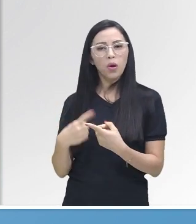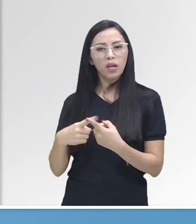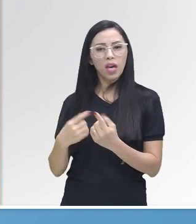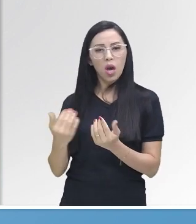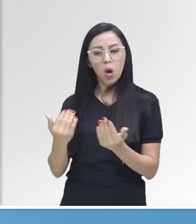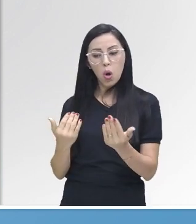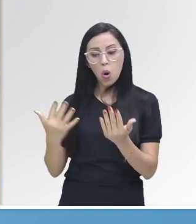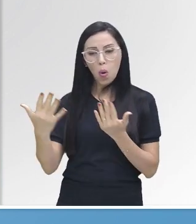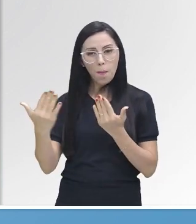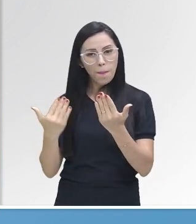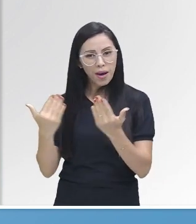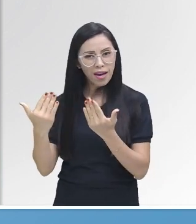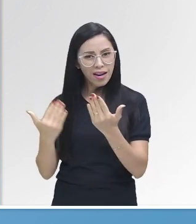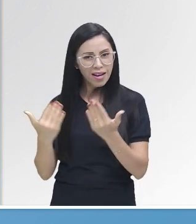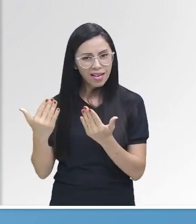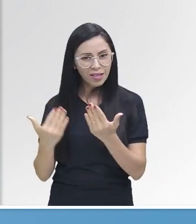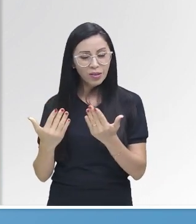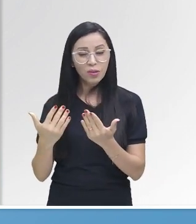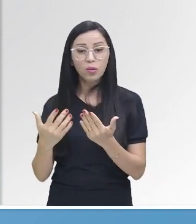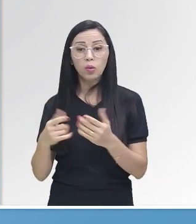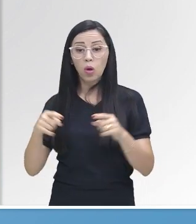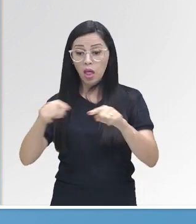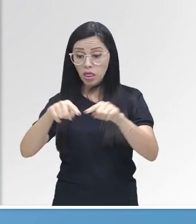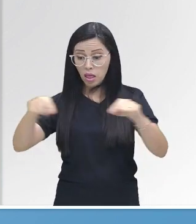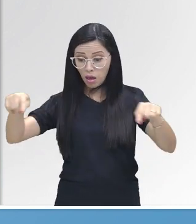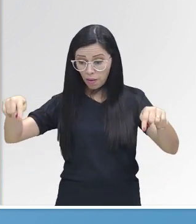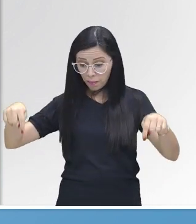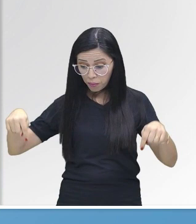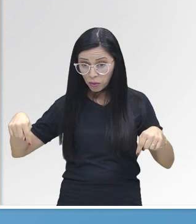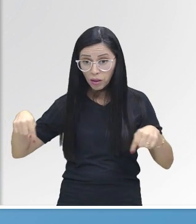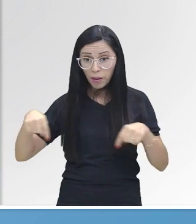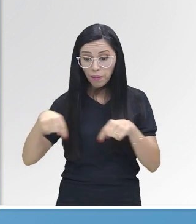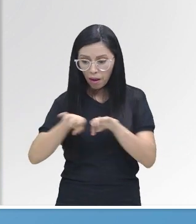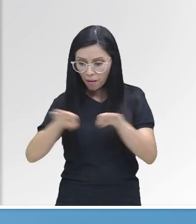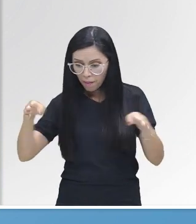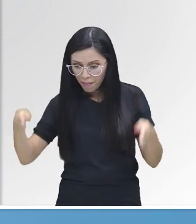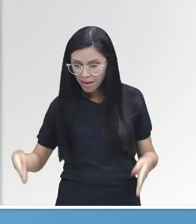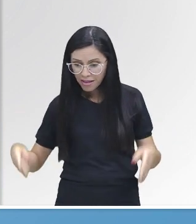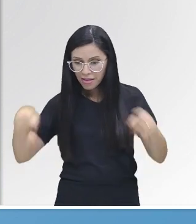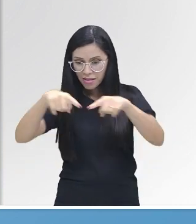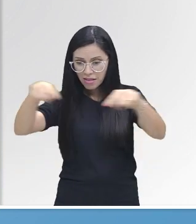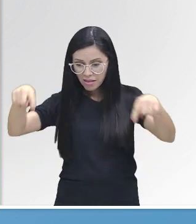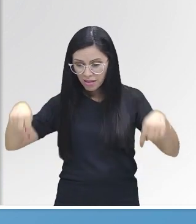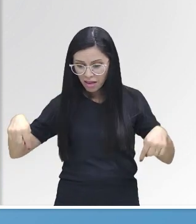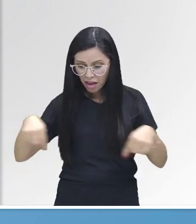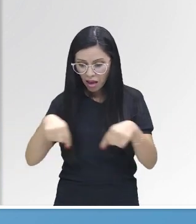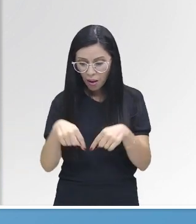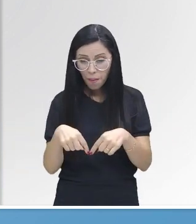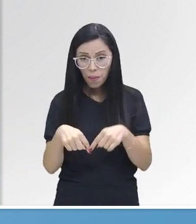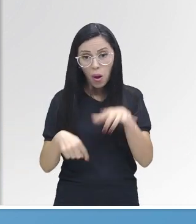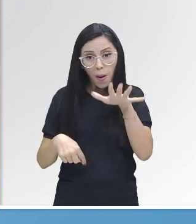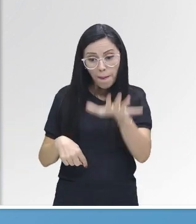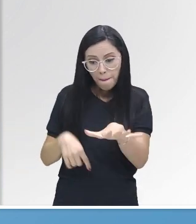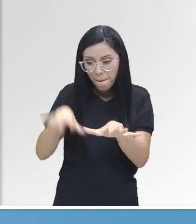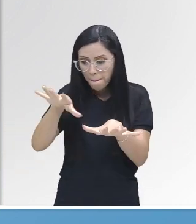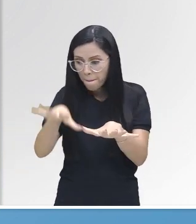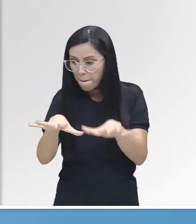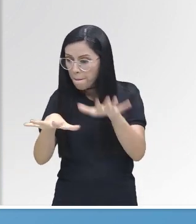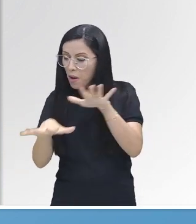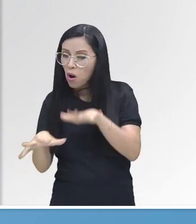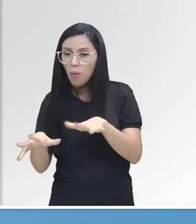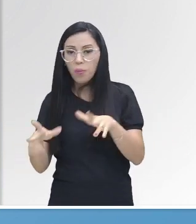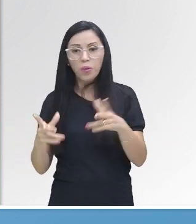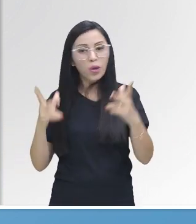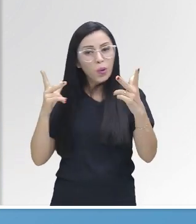dois comprimentos, o do tampo da mesa e do palmo. Nem todas as vezes vai dar no mesmo tamanho.